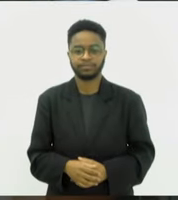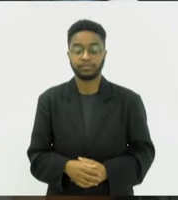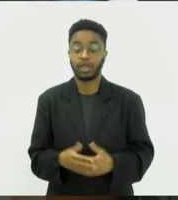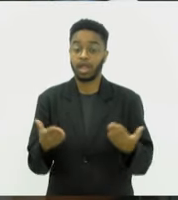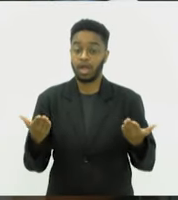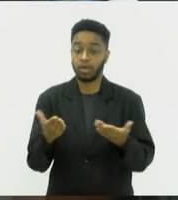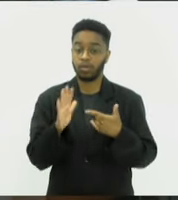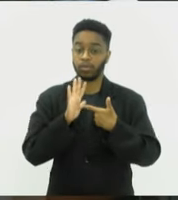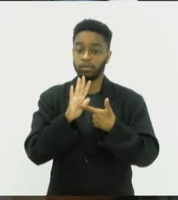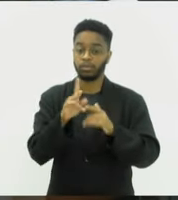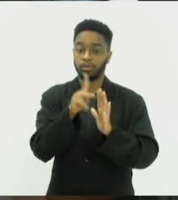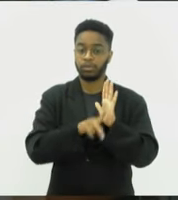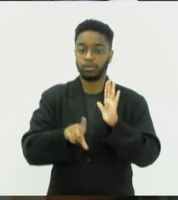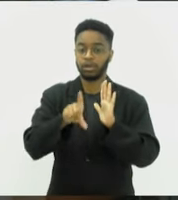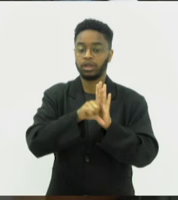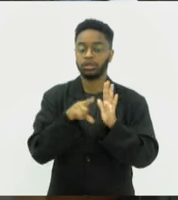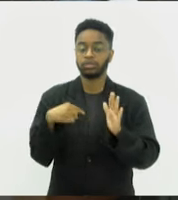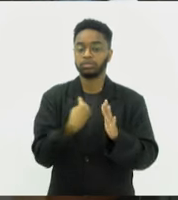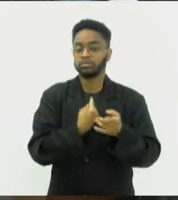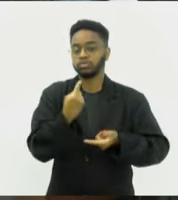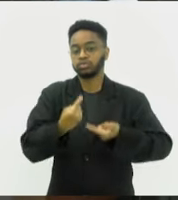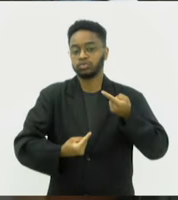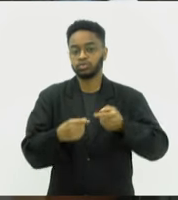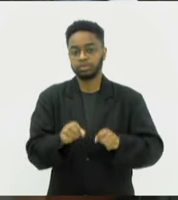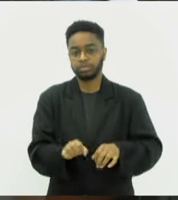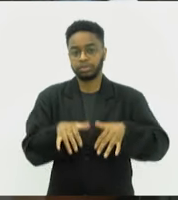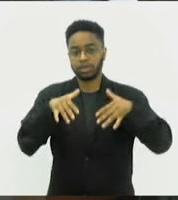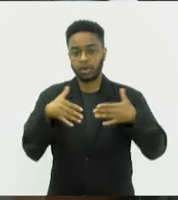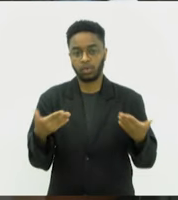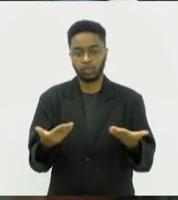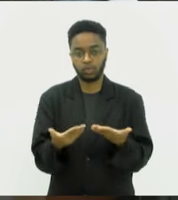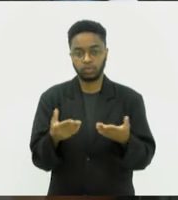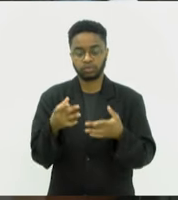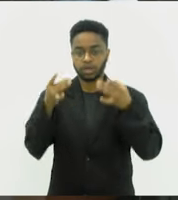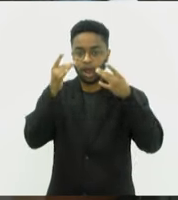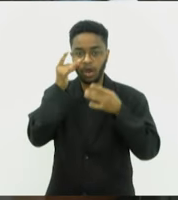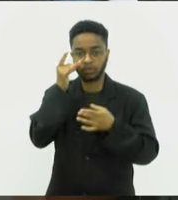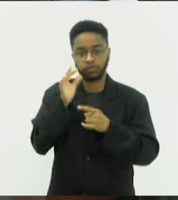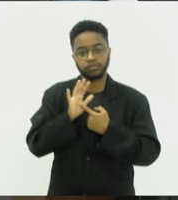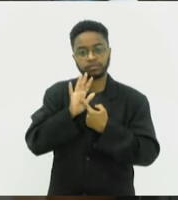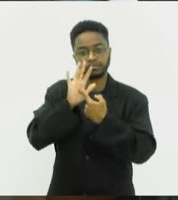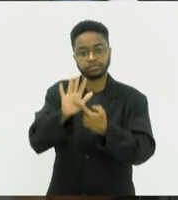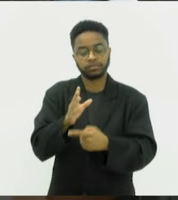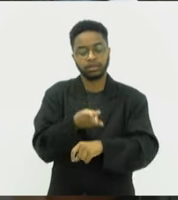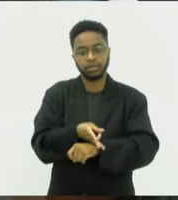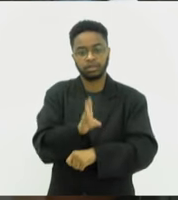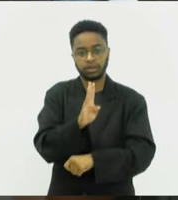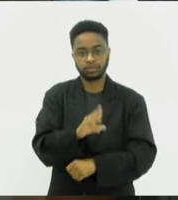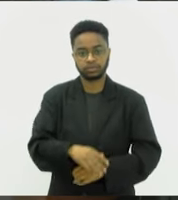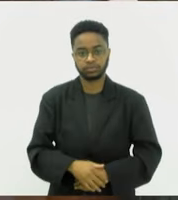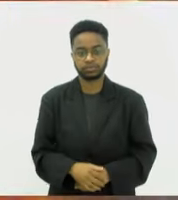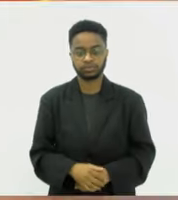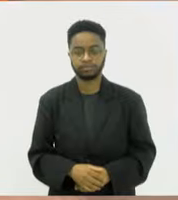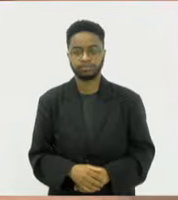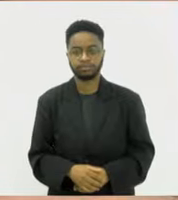Veja agora os projetos que serão discutidos no plenário, com transmissão ao vivo da TV Alerj a partir das